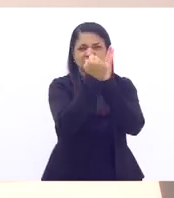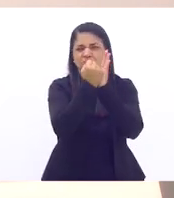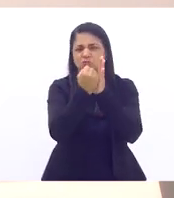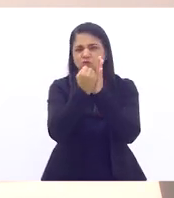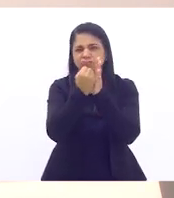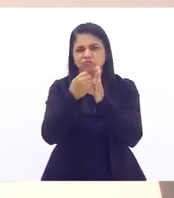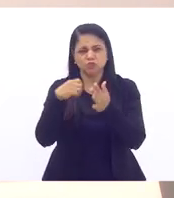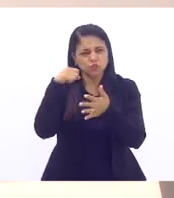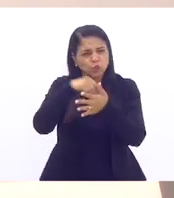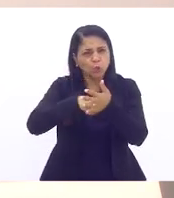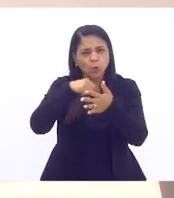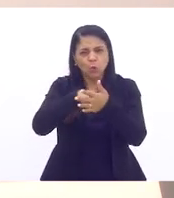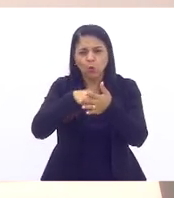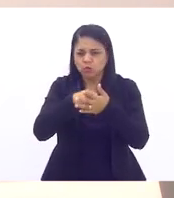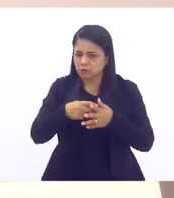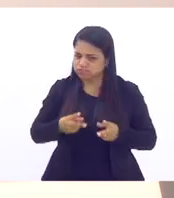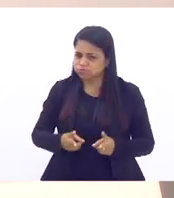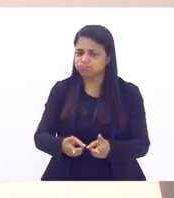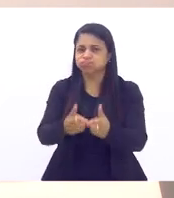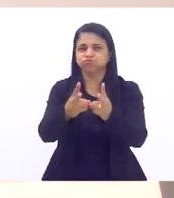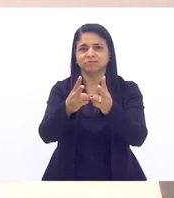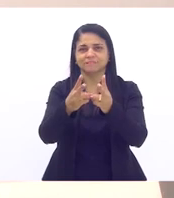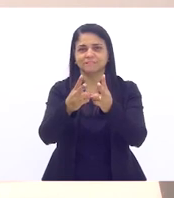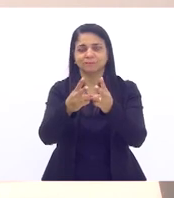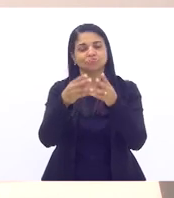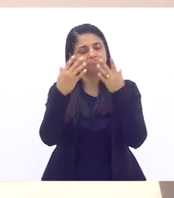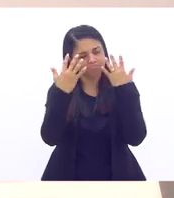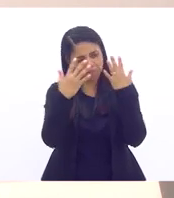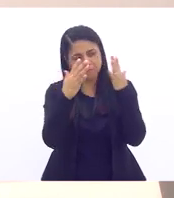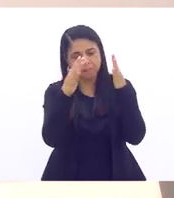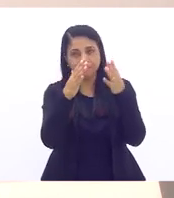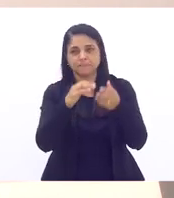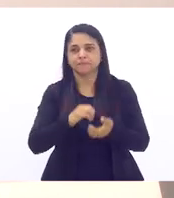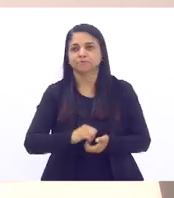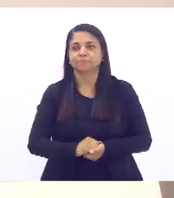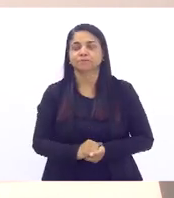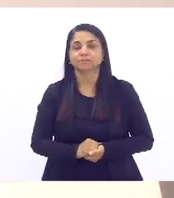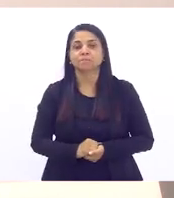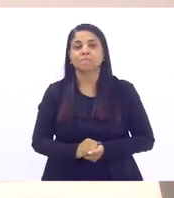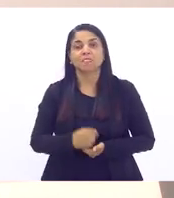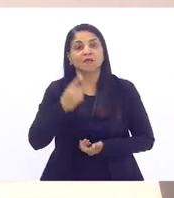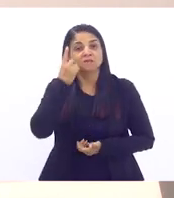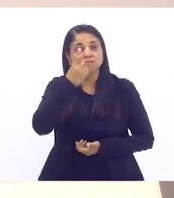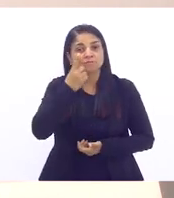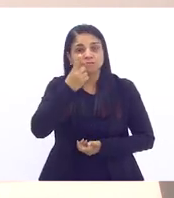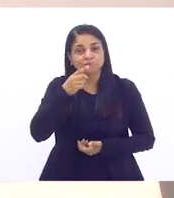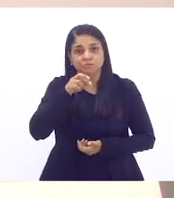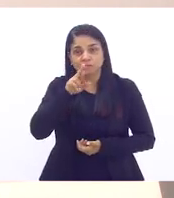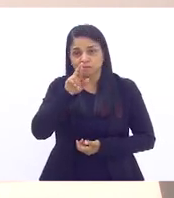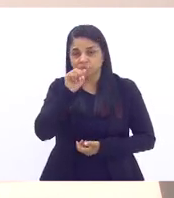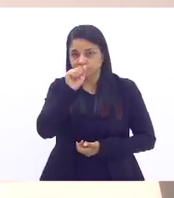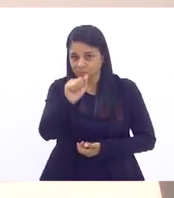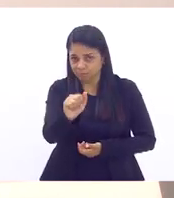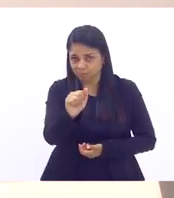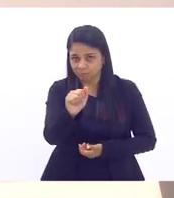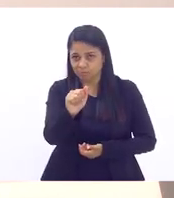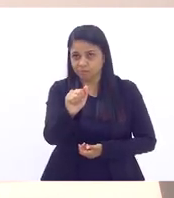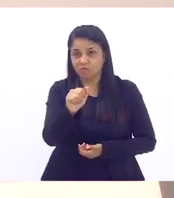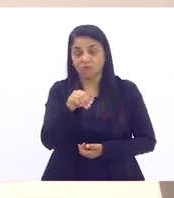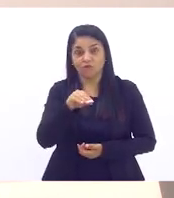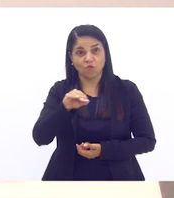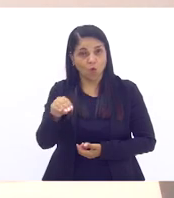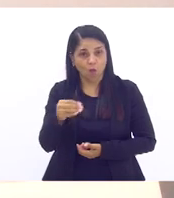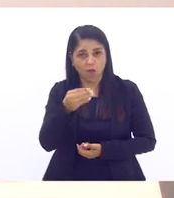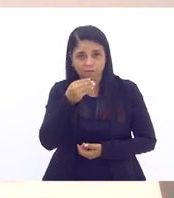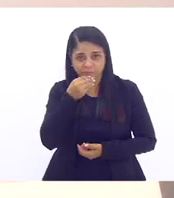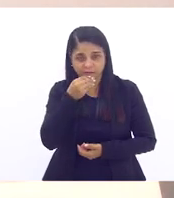prevalecer e permanecer por muito tempo parabéns Deputado Rodrigo Amorim vou aproveitar aqui apenas para fazer